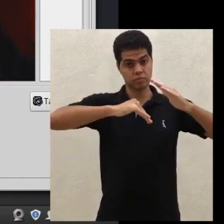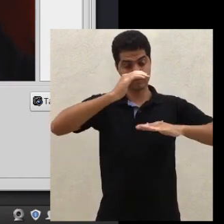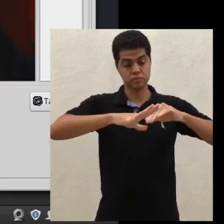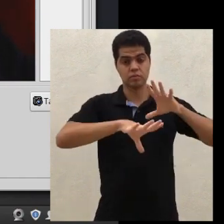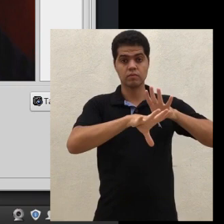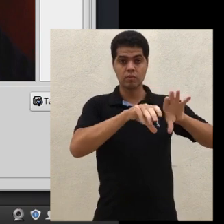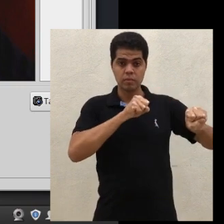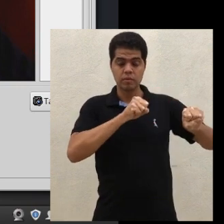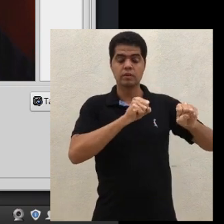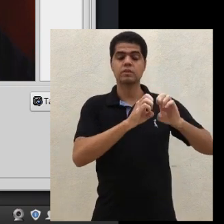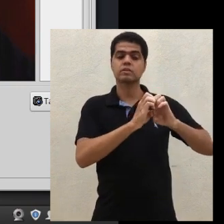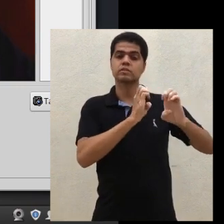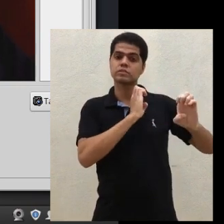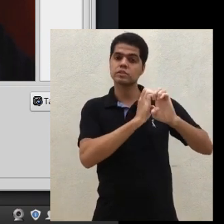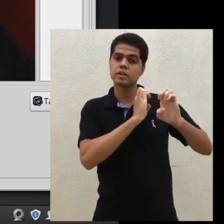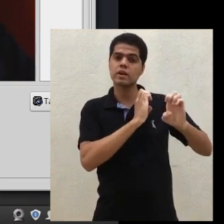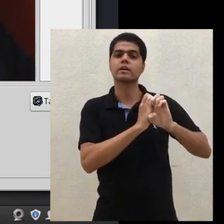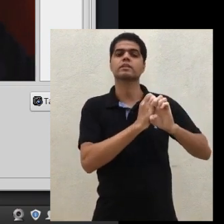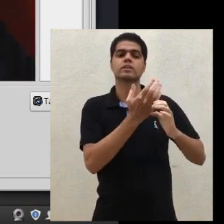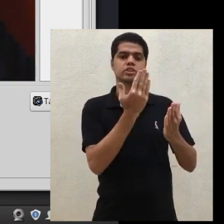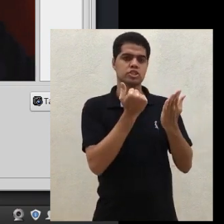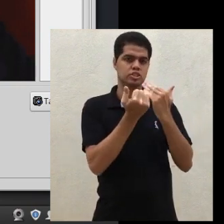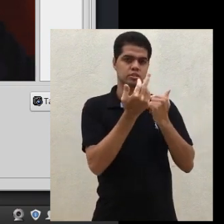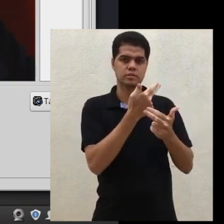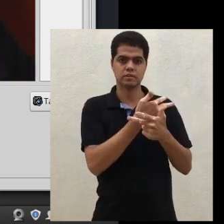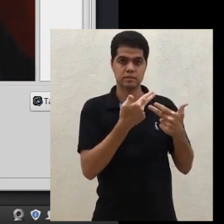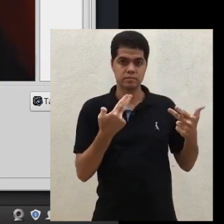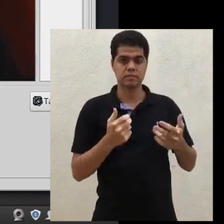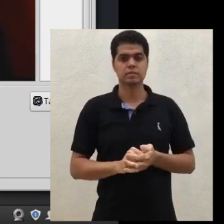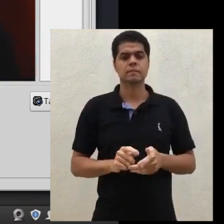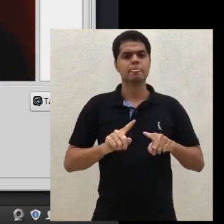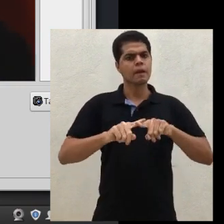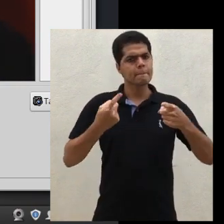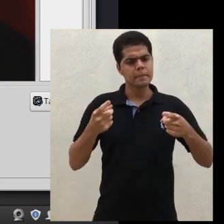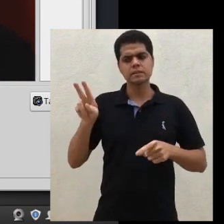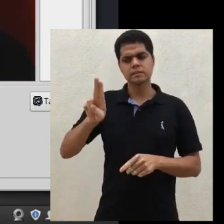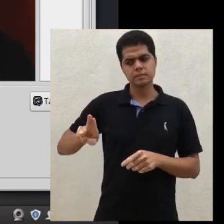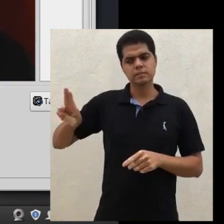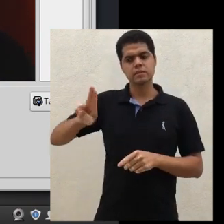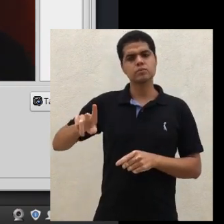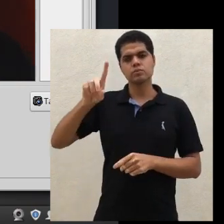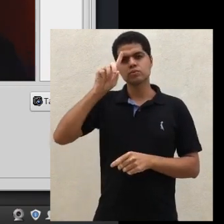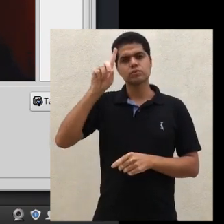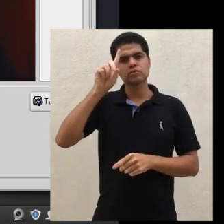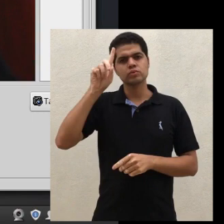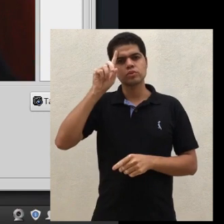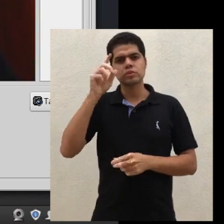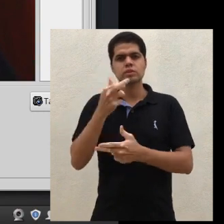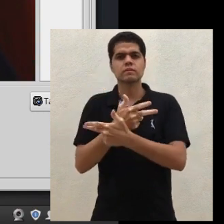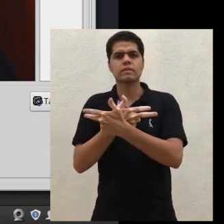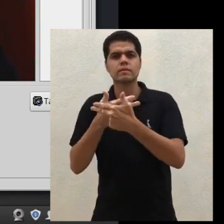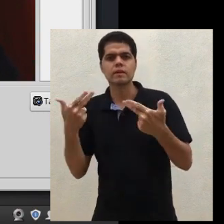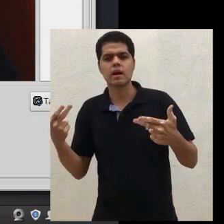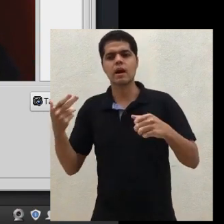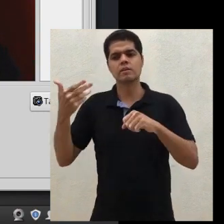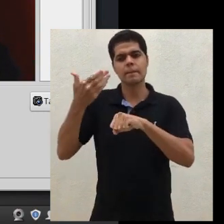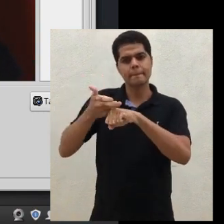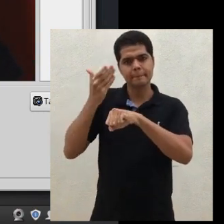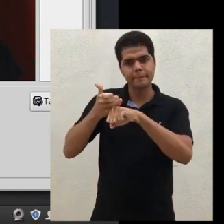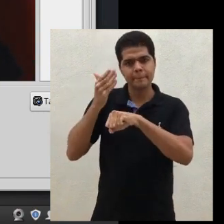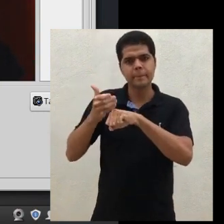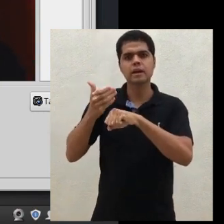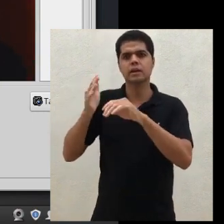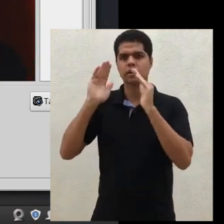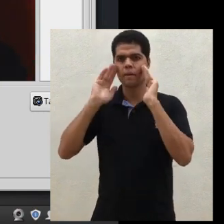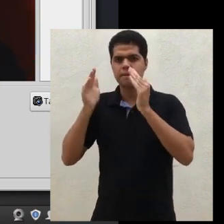engenharia de alimentos, tá? Mas são ferramentas, né, que a gente utiliza aí no dia a dia e tem bastante